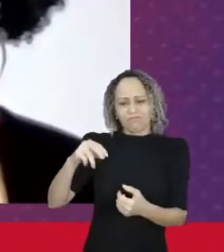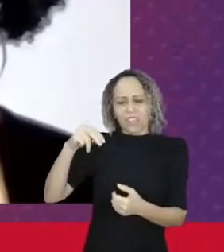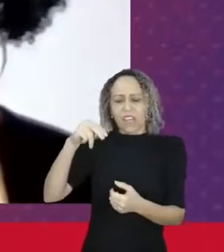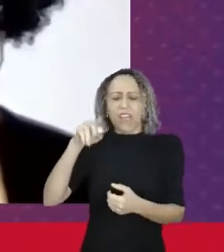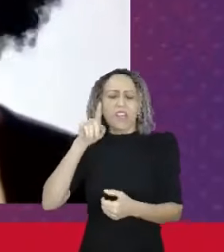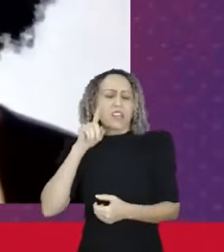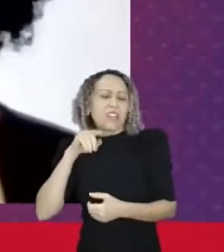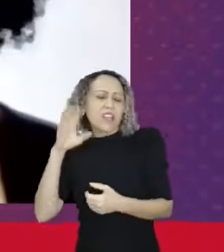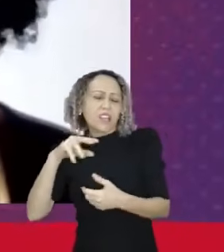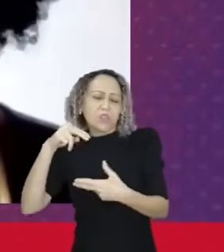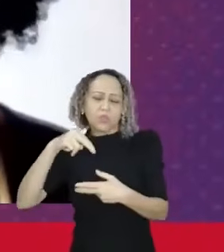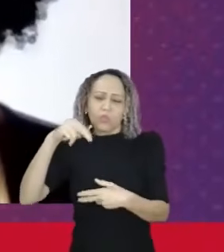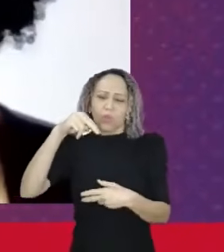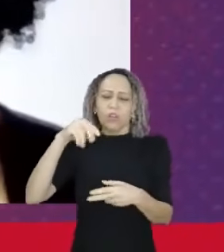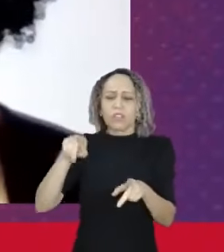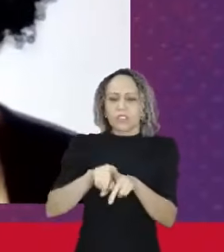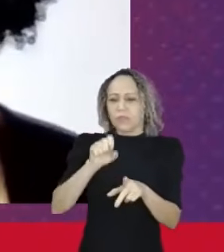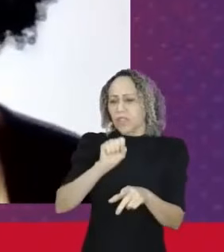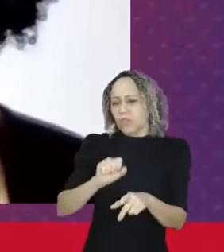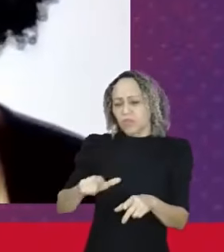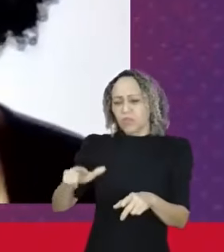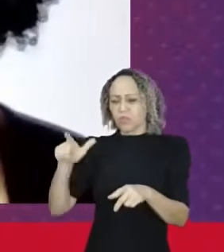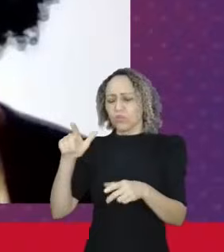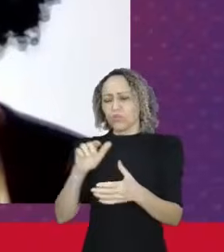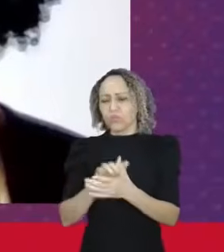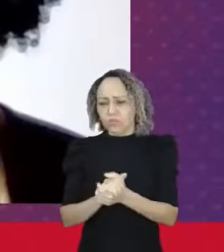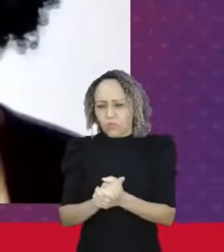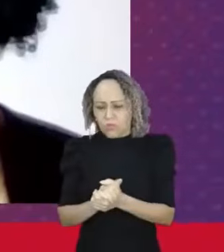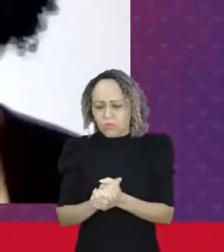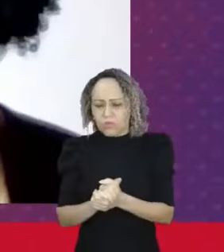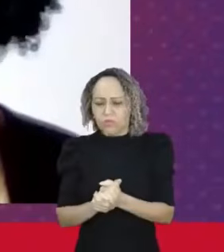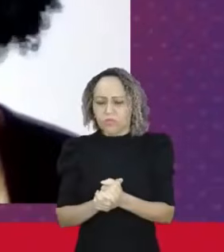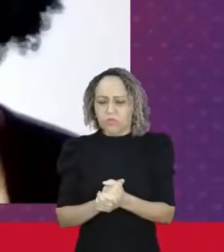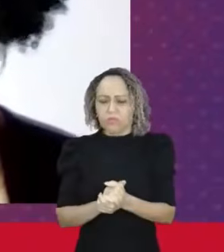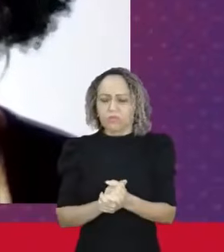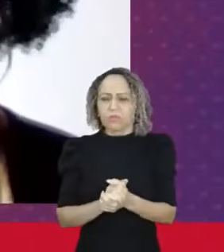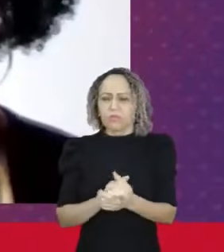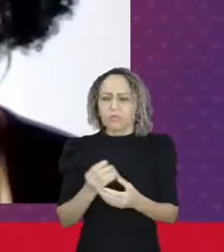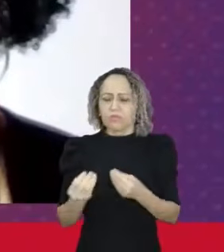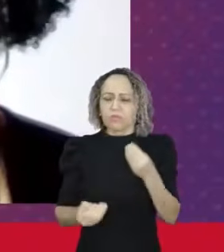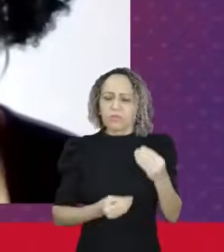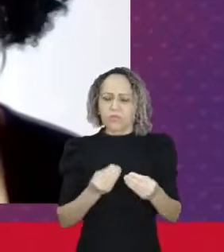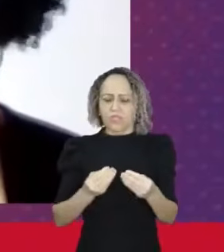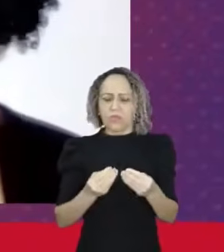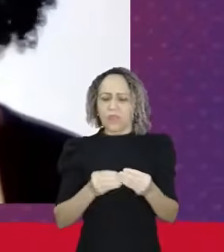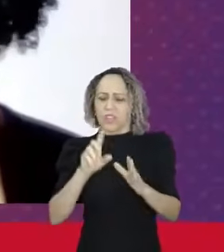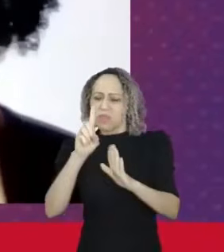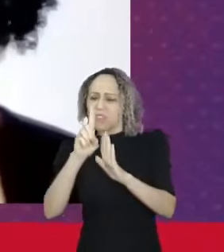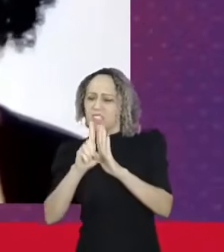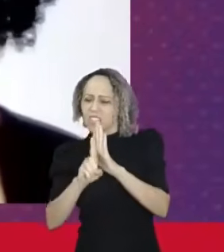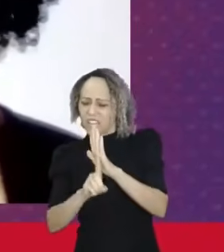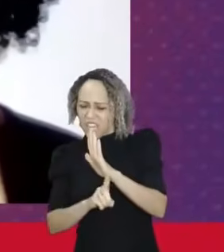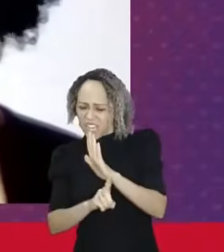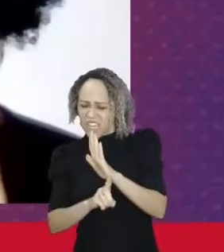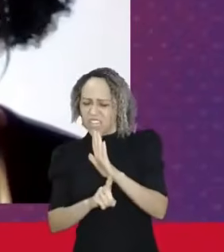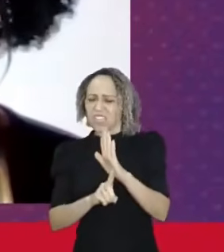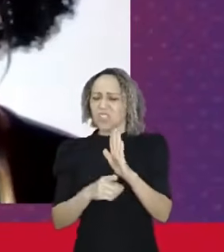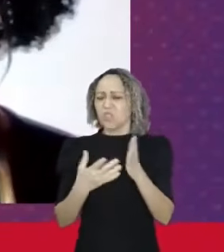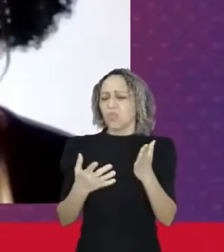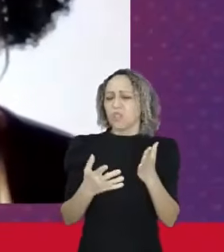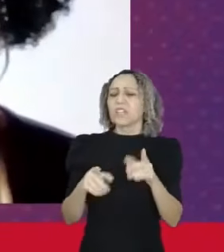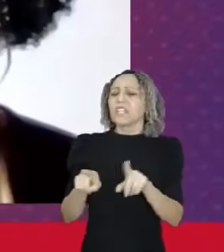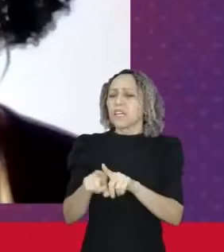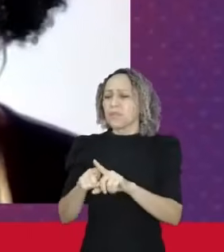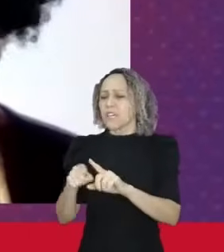nos partidos, e, finalmente, sobre rule of law, Estado de Direito, retirada de direitos e